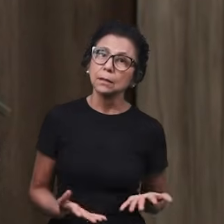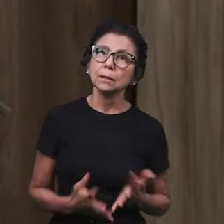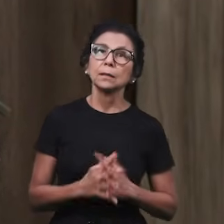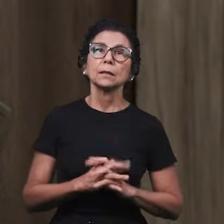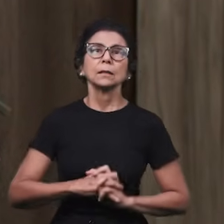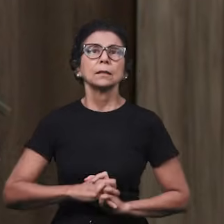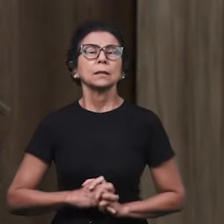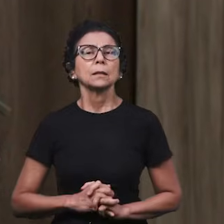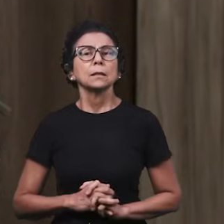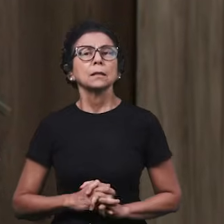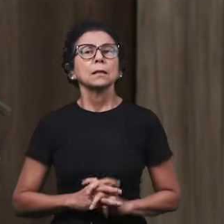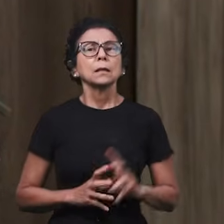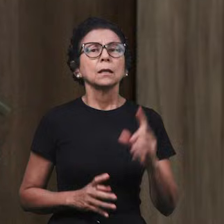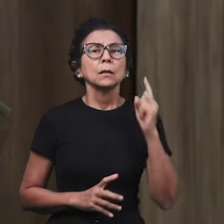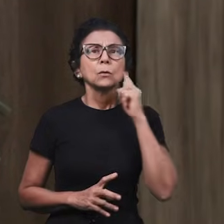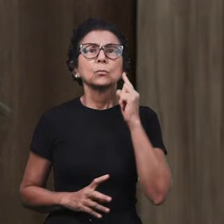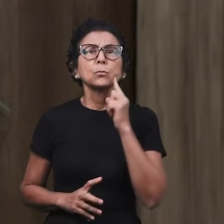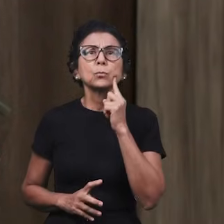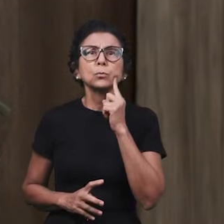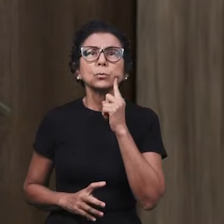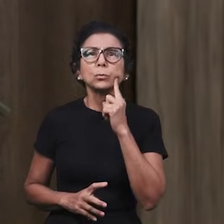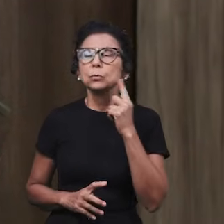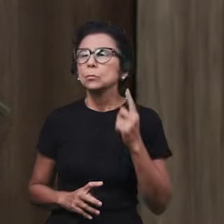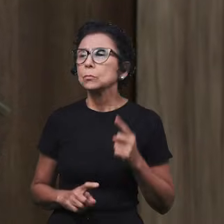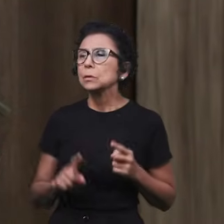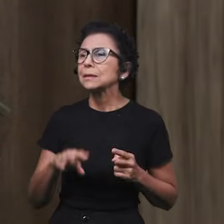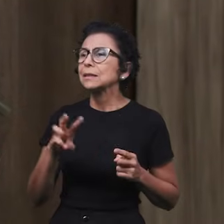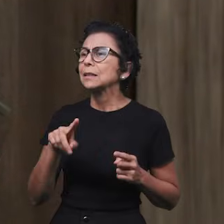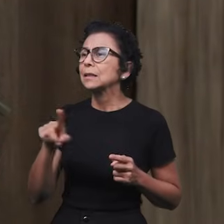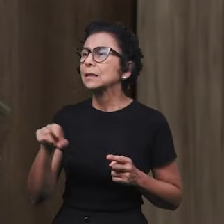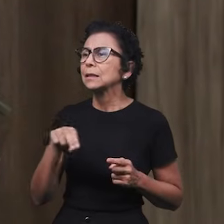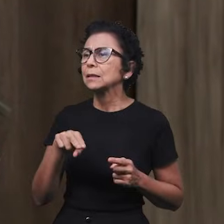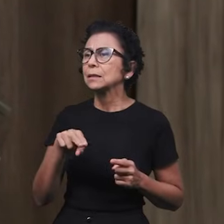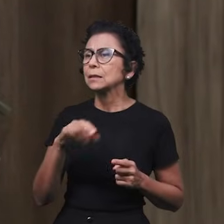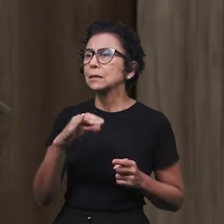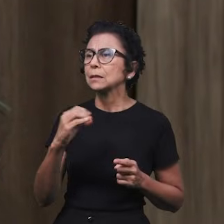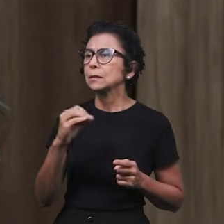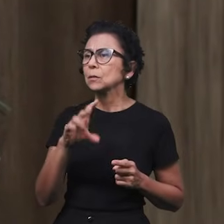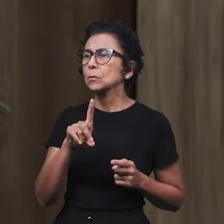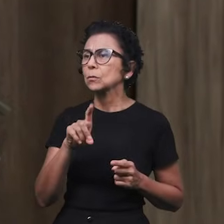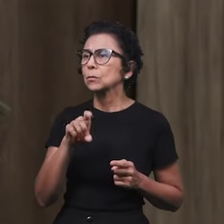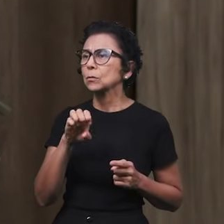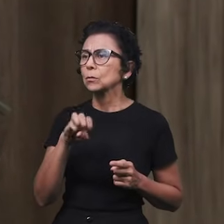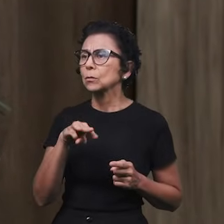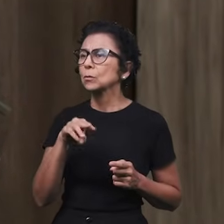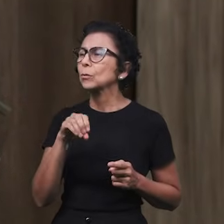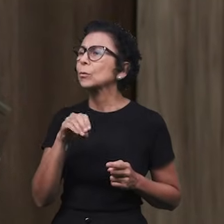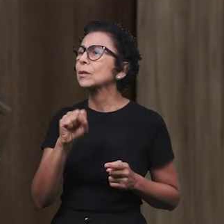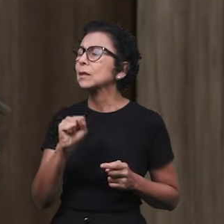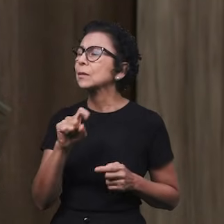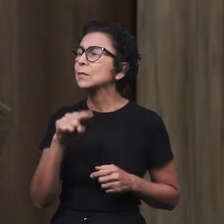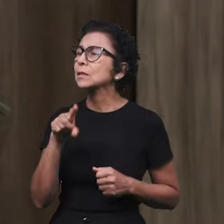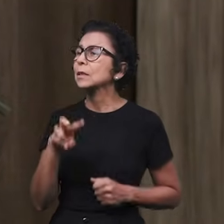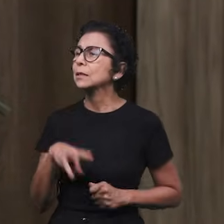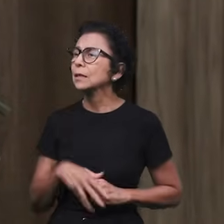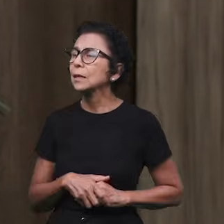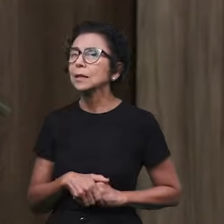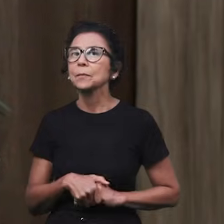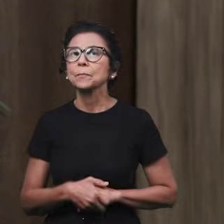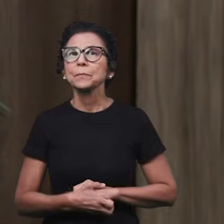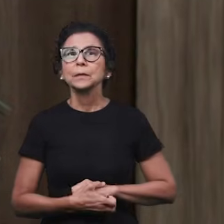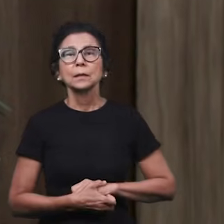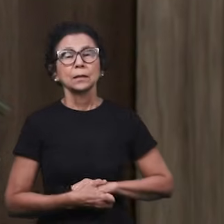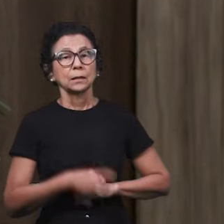está ali. Mas quem é Nicodemos? Ele vai falar, meu Deus, quem é Nicodemos? Ele vai estar pregando sobre Nicodemos, pega o teor